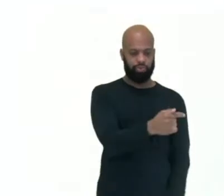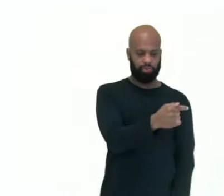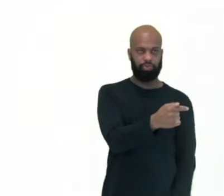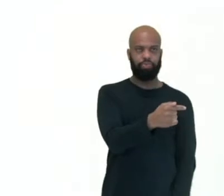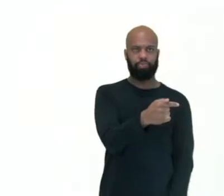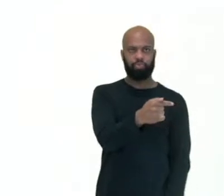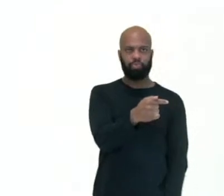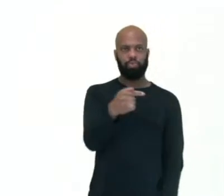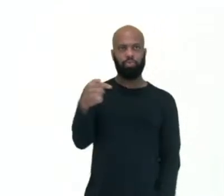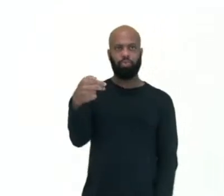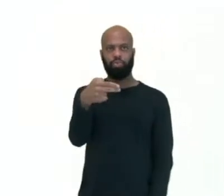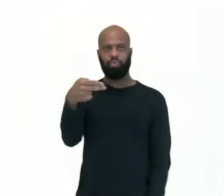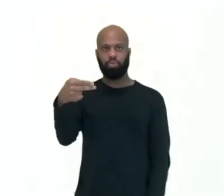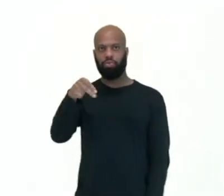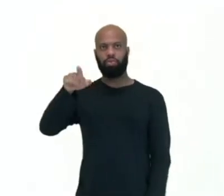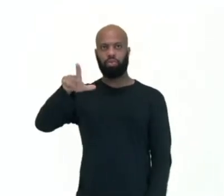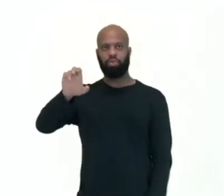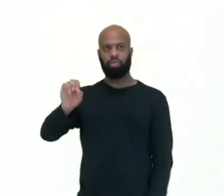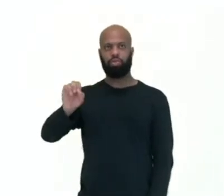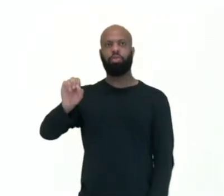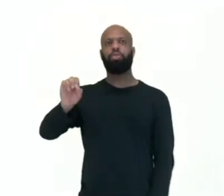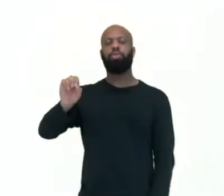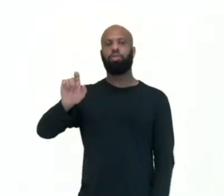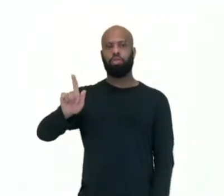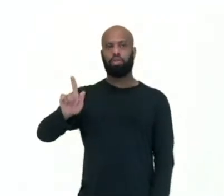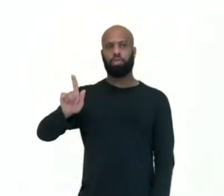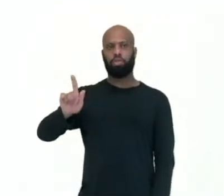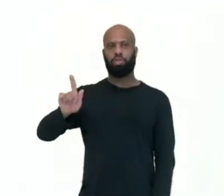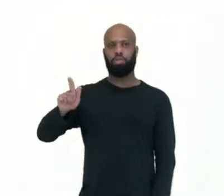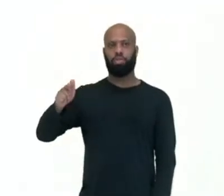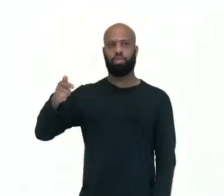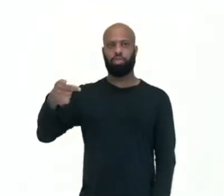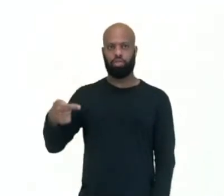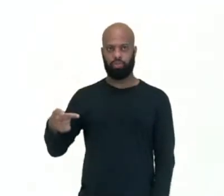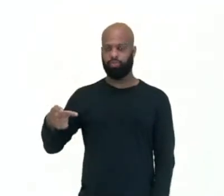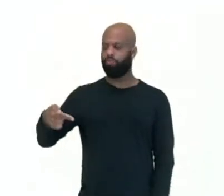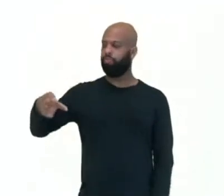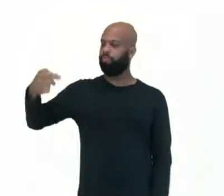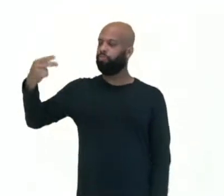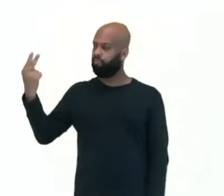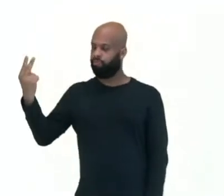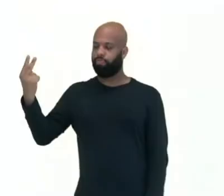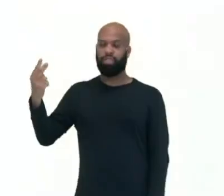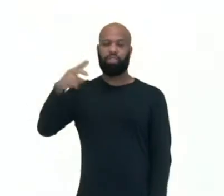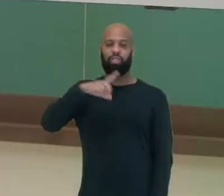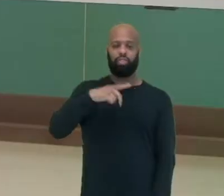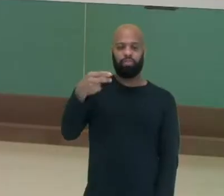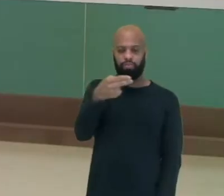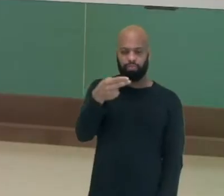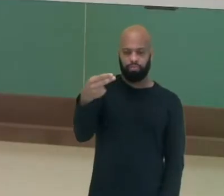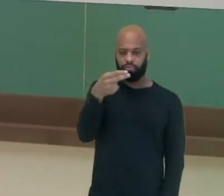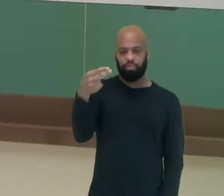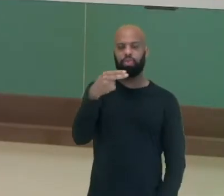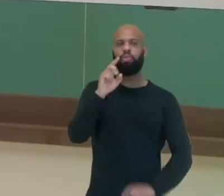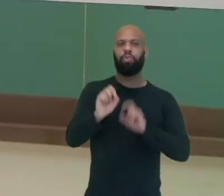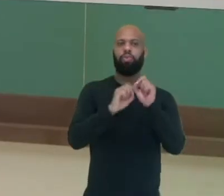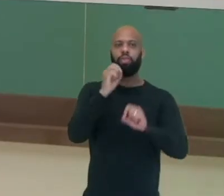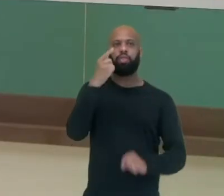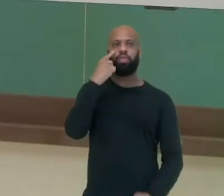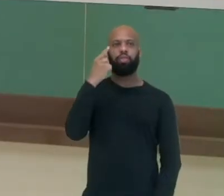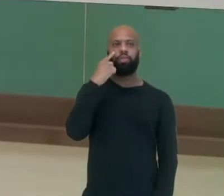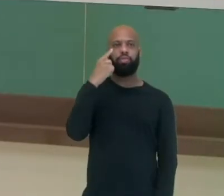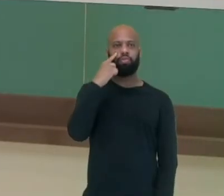base 7. Tem uma igualdade de logaritmo. Se eu tenho uma igualdade de logaritmo, eu posso considerar